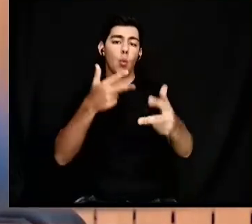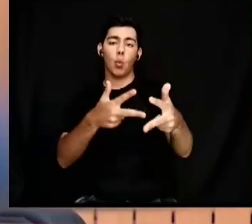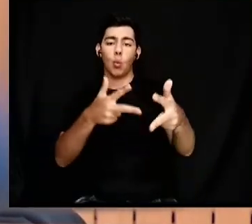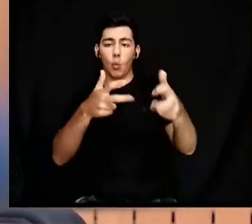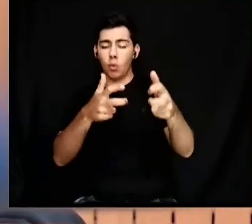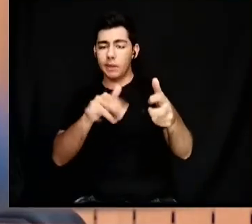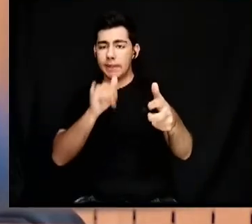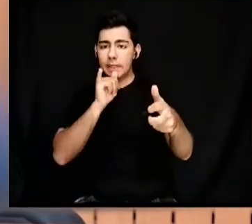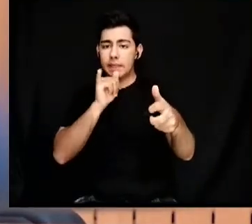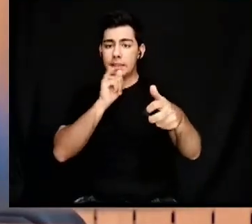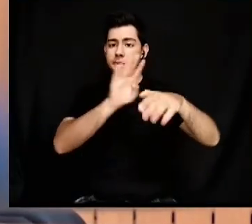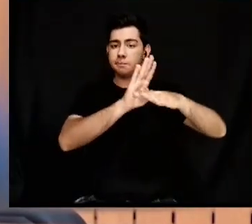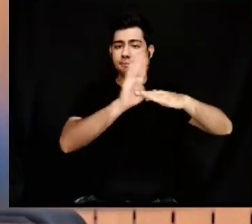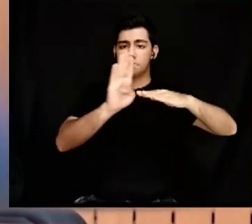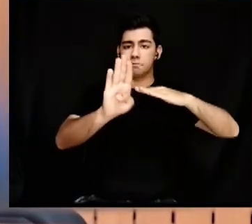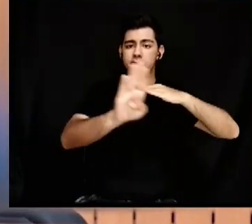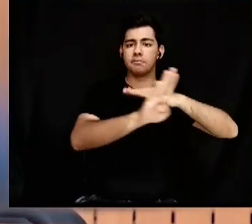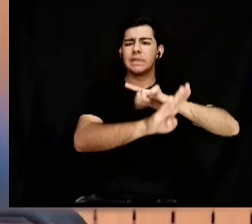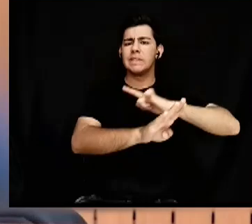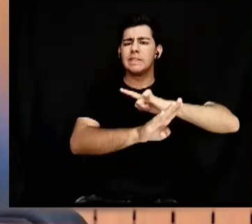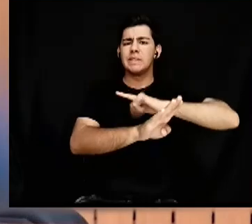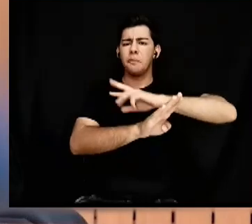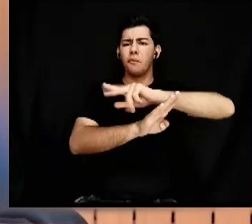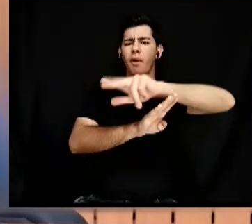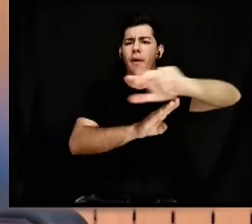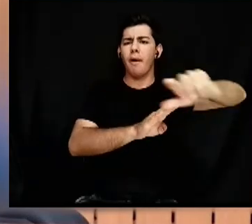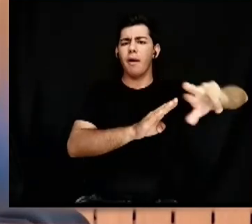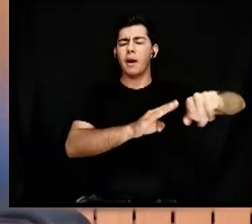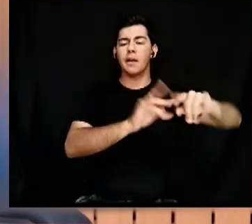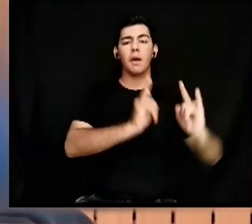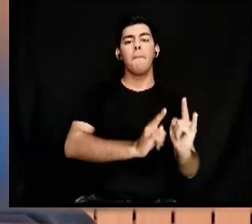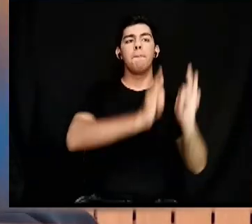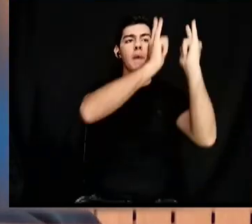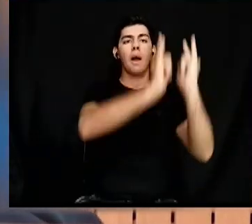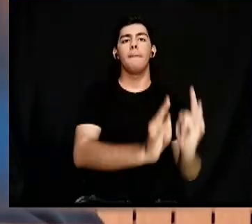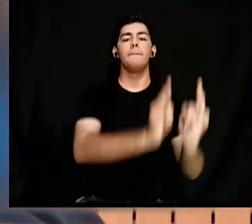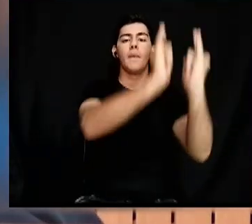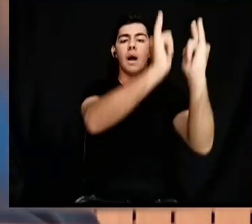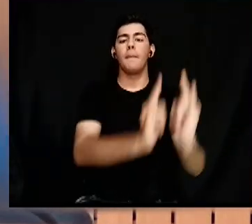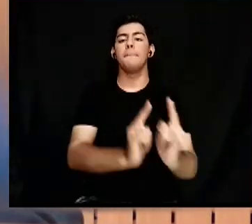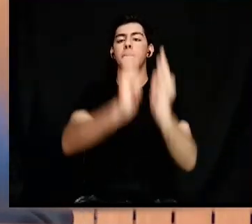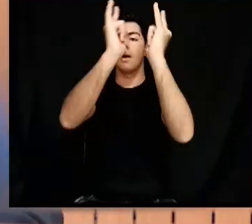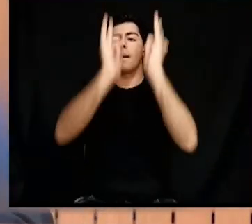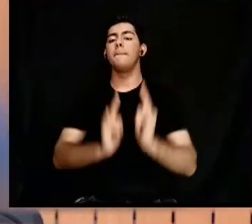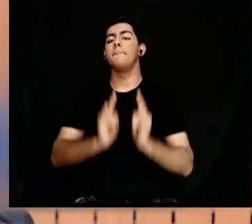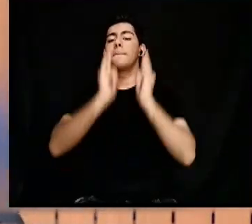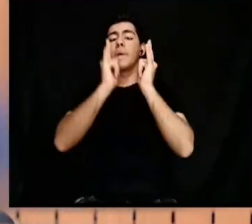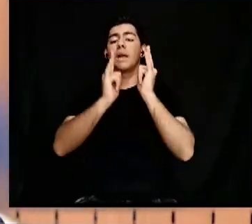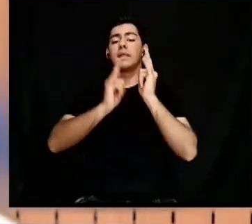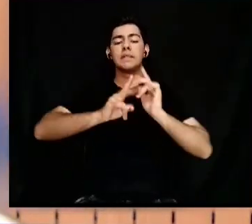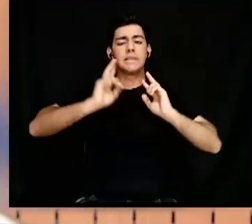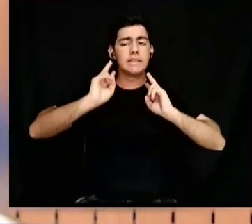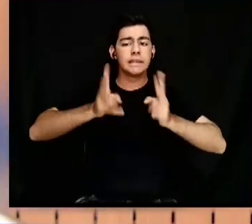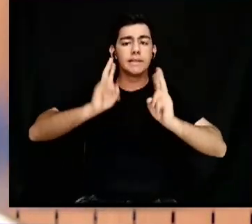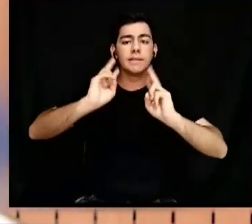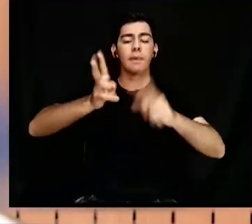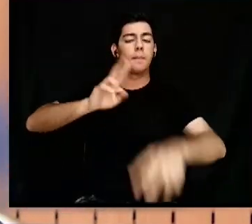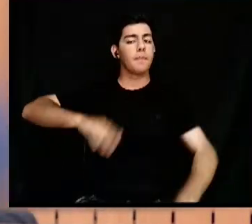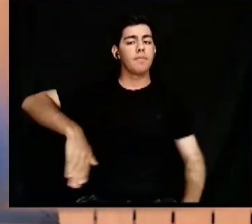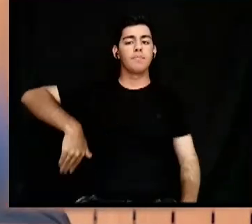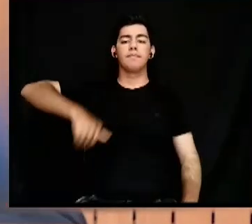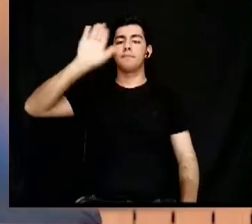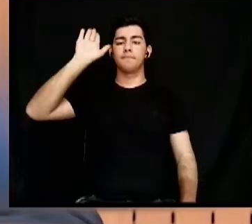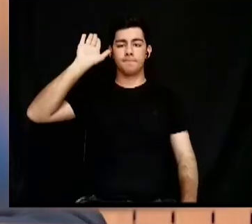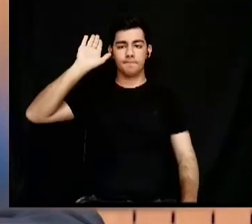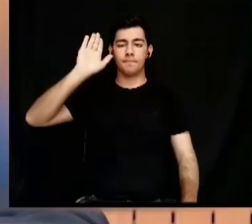tem vários condomínios, esses espigões, que aumenta cada vez mais o número de habitantes, a